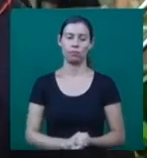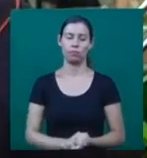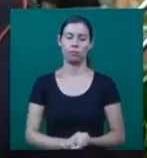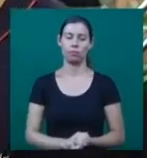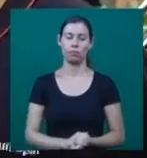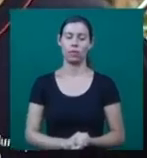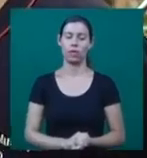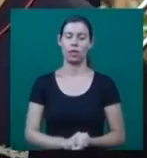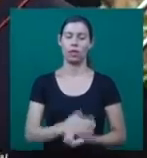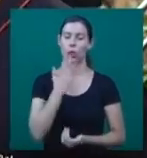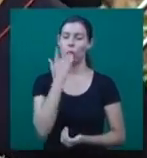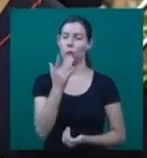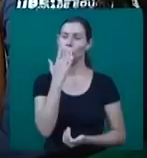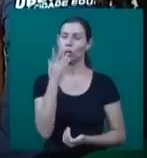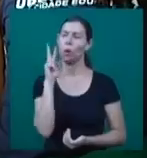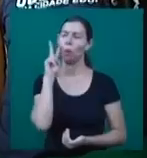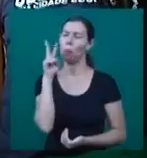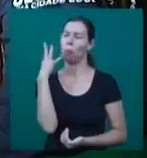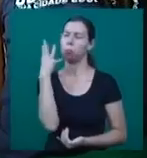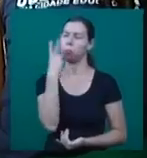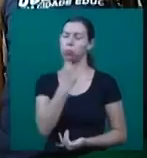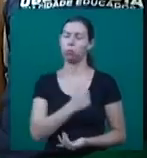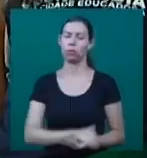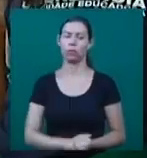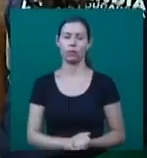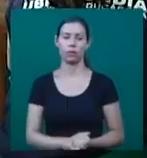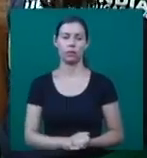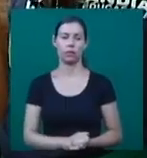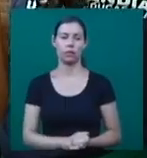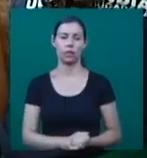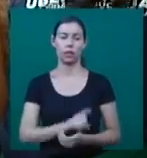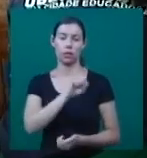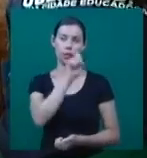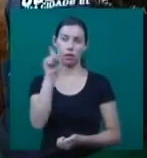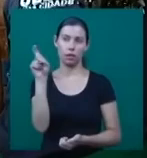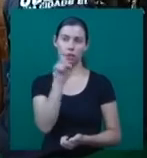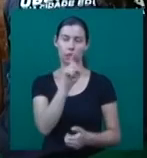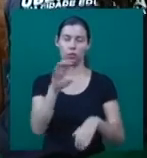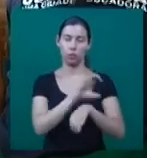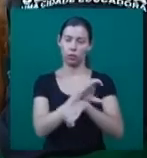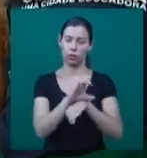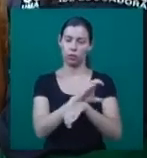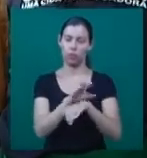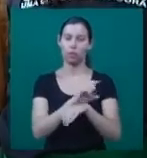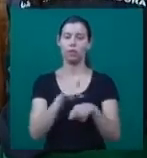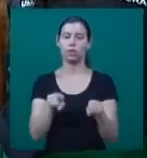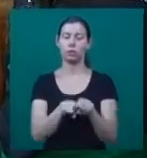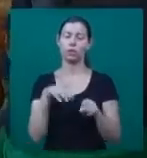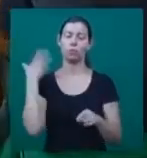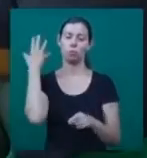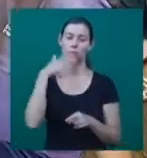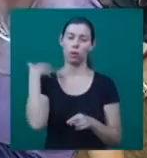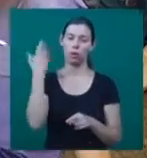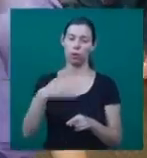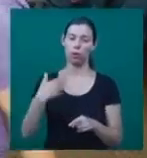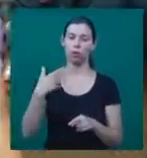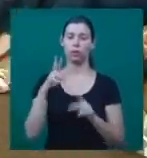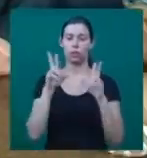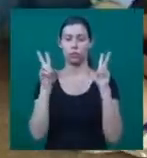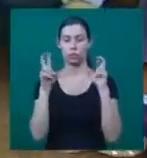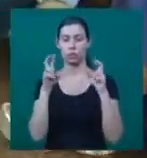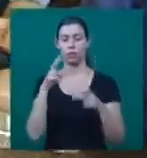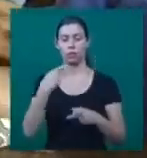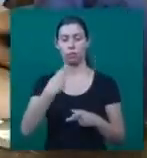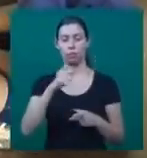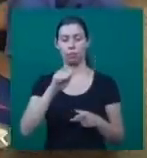As cores também é bonita. Além da oficina de grafite, teve uma palestra mais conhecida como Papo Legal. Os